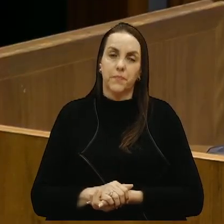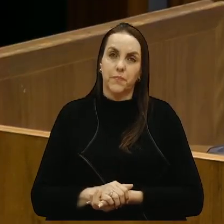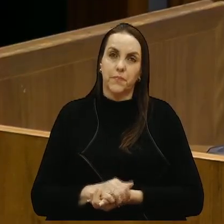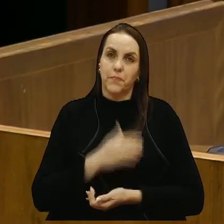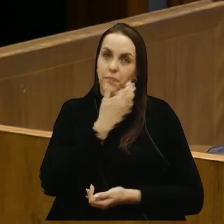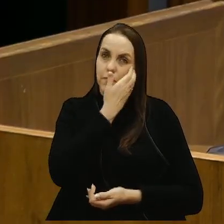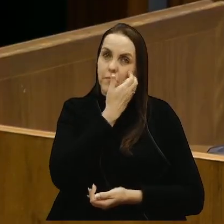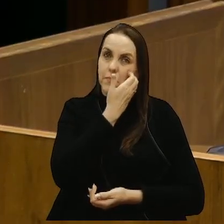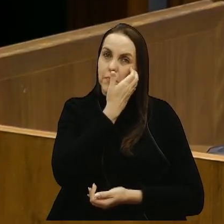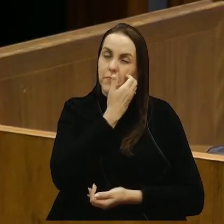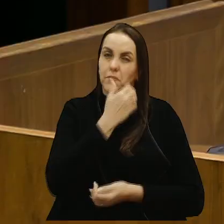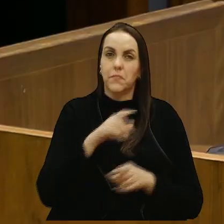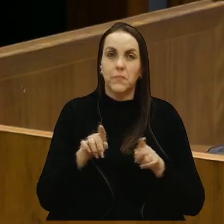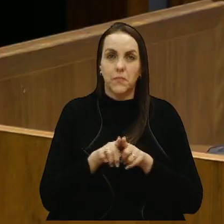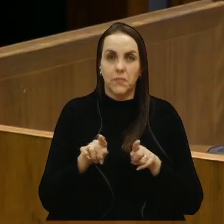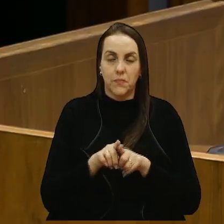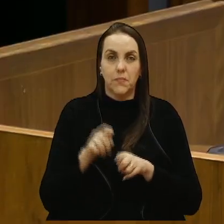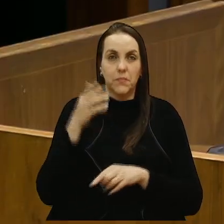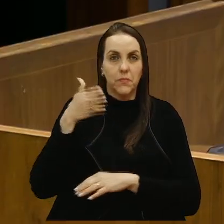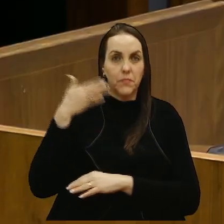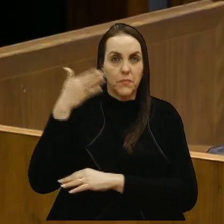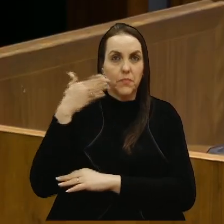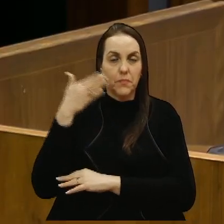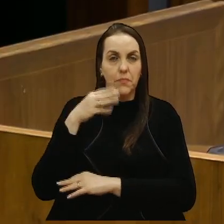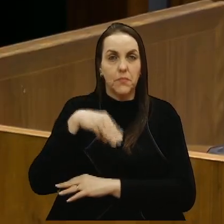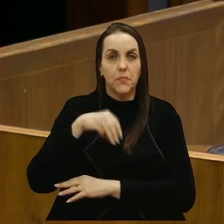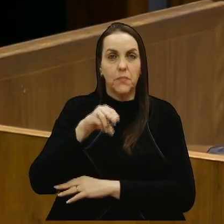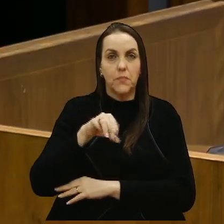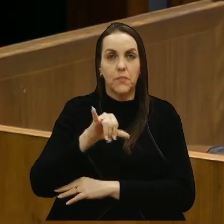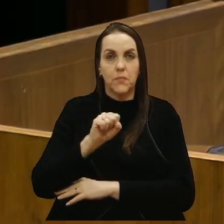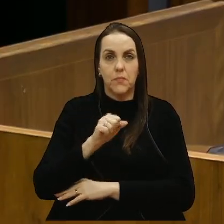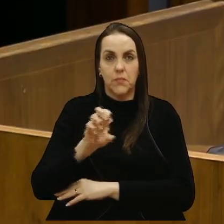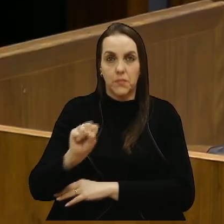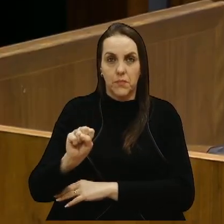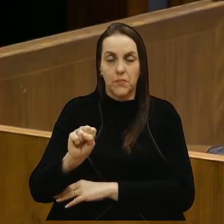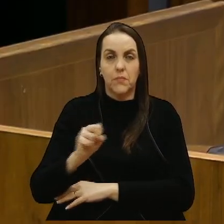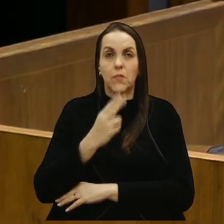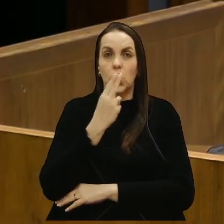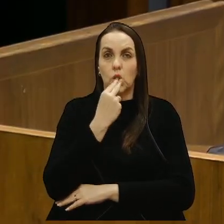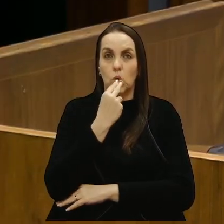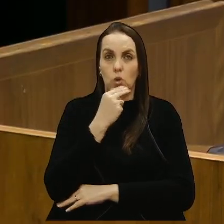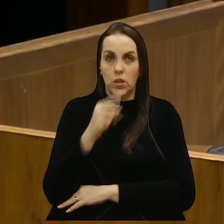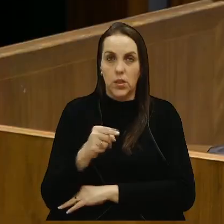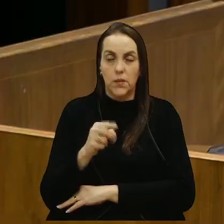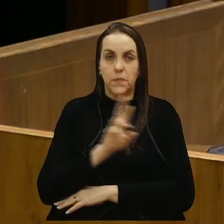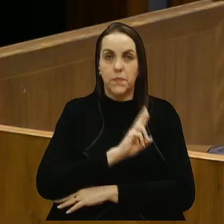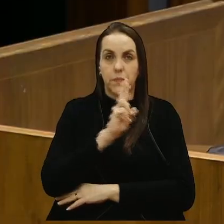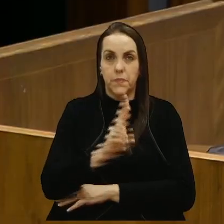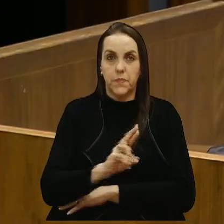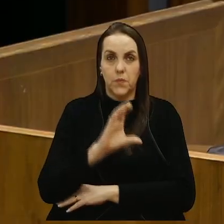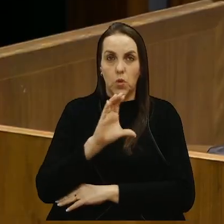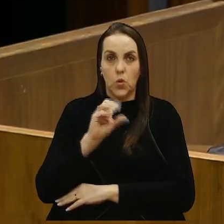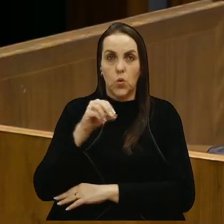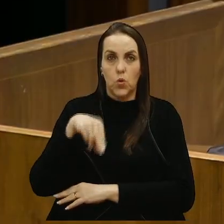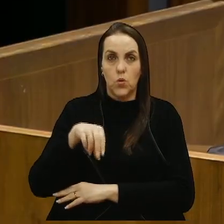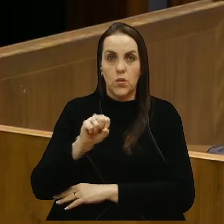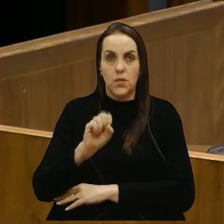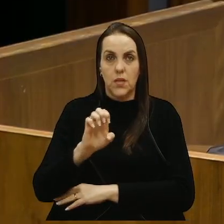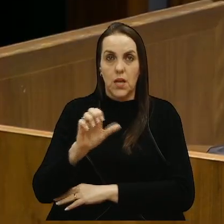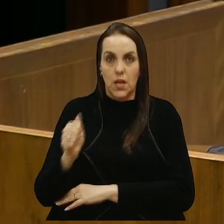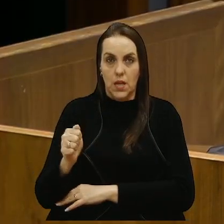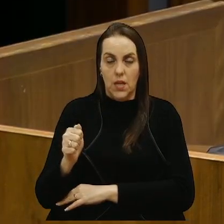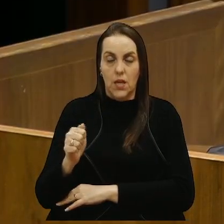Também tivemos a fala do Moisés Zanetti, que ele é nutricionista, representante do CONSEA, o Conselho Municipal de